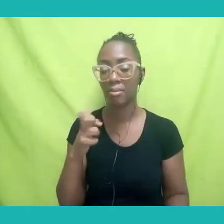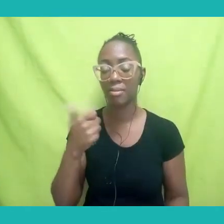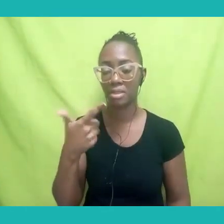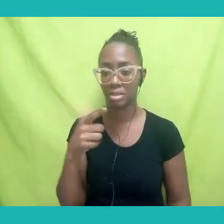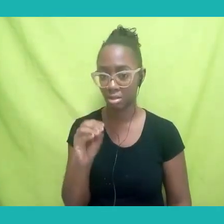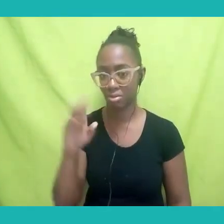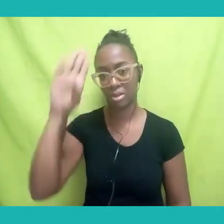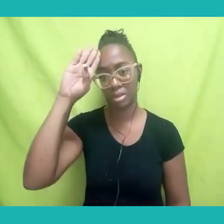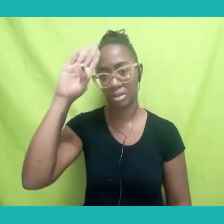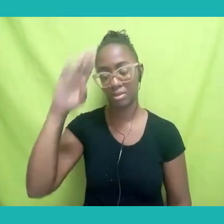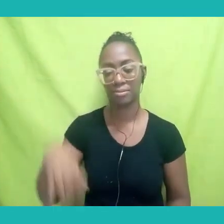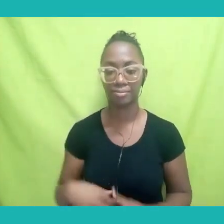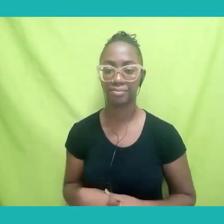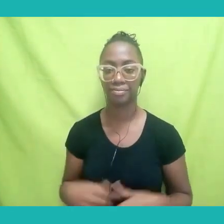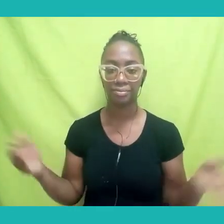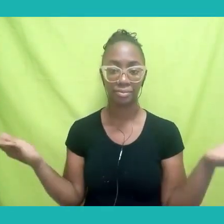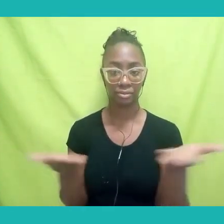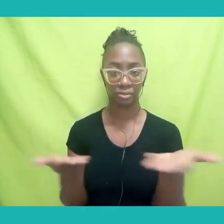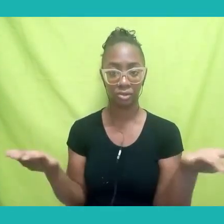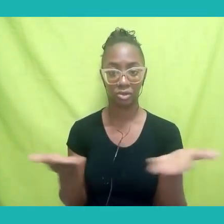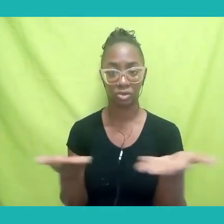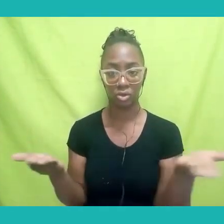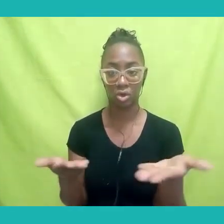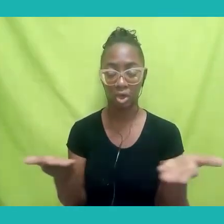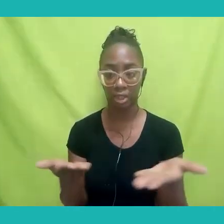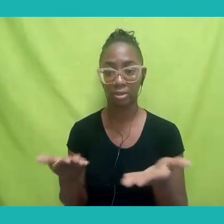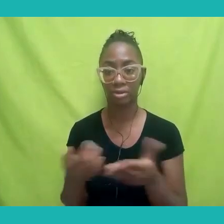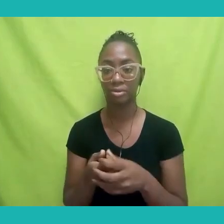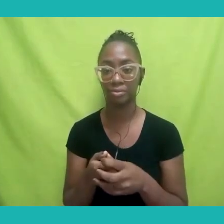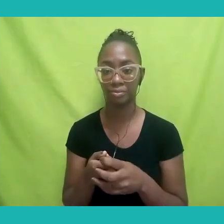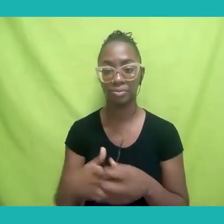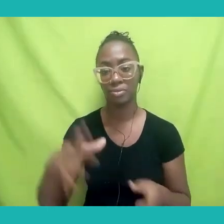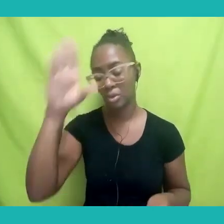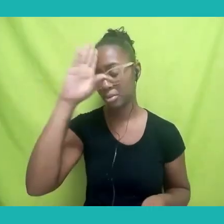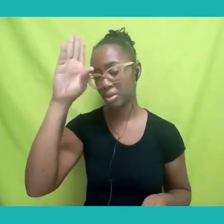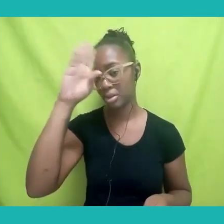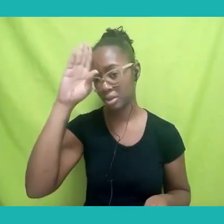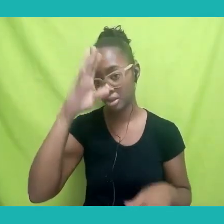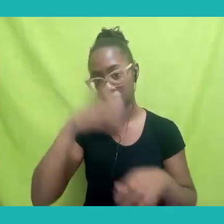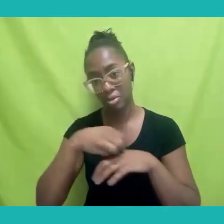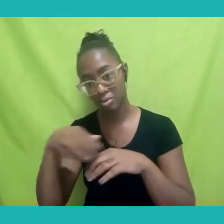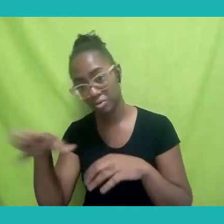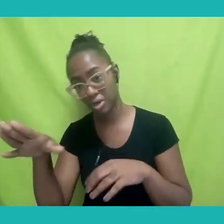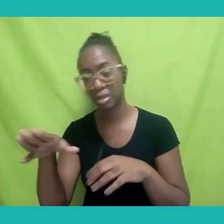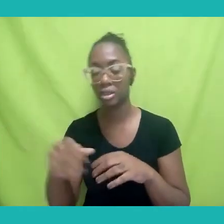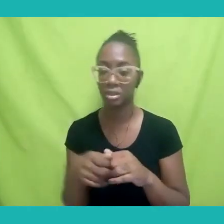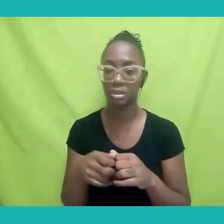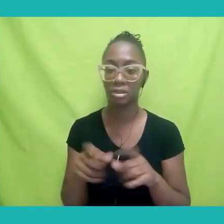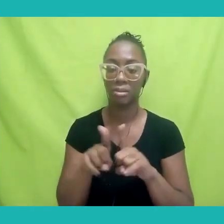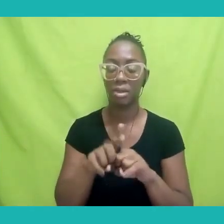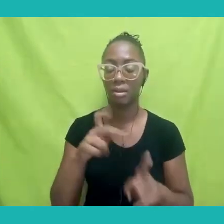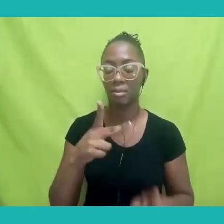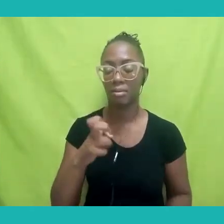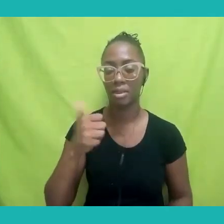militar. Então, agora, os ganhos que os militares levam para a inatividade e as pensões, né, e o valor